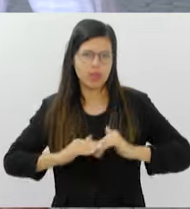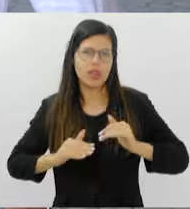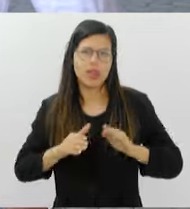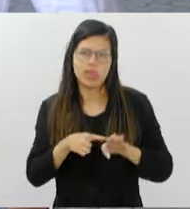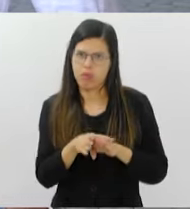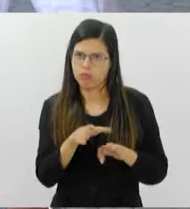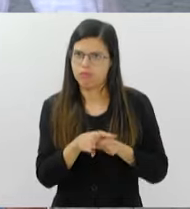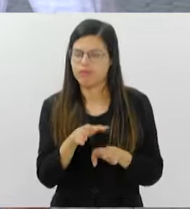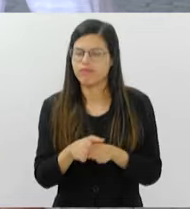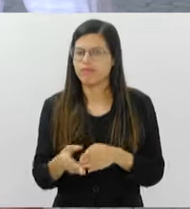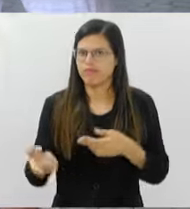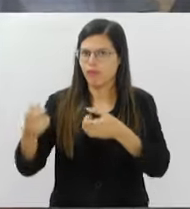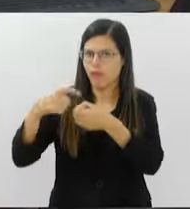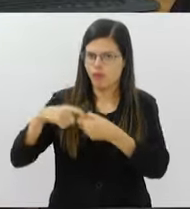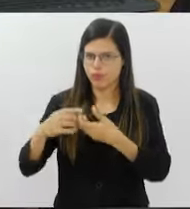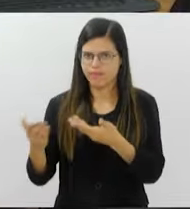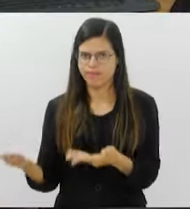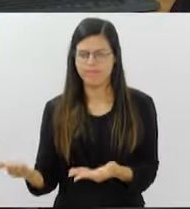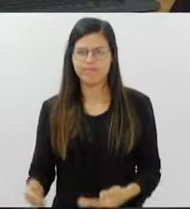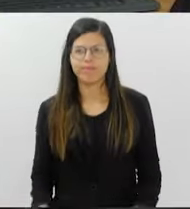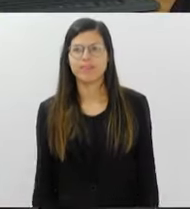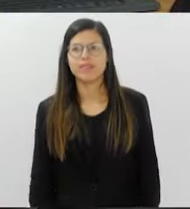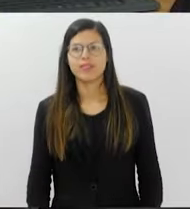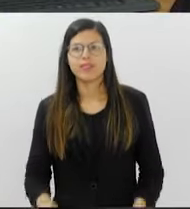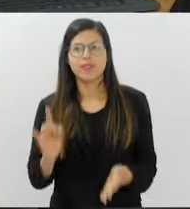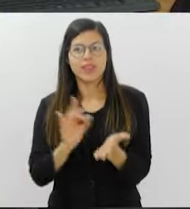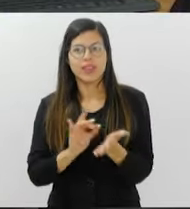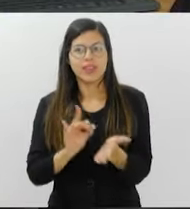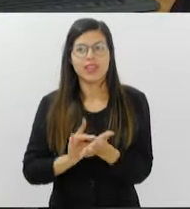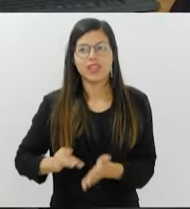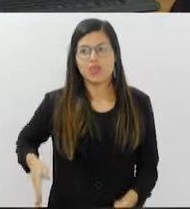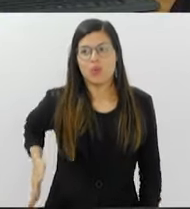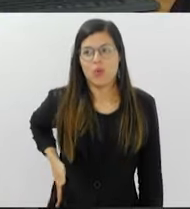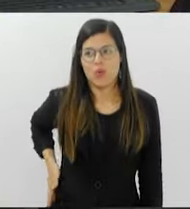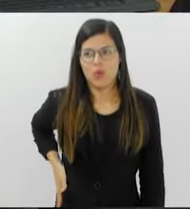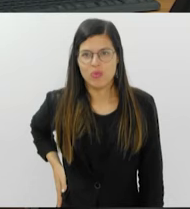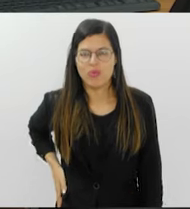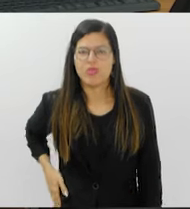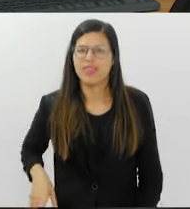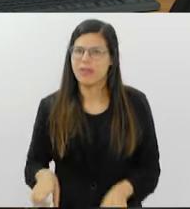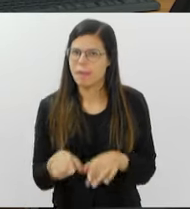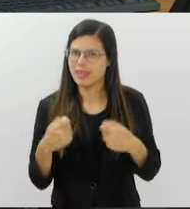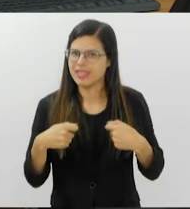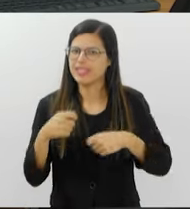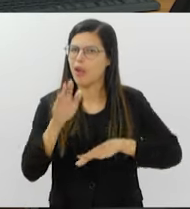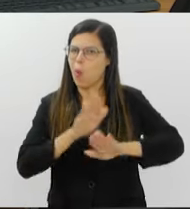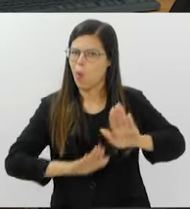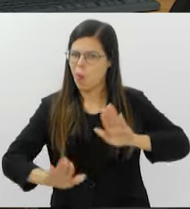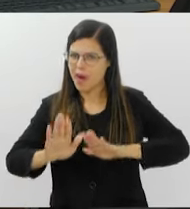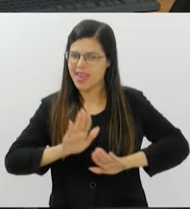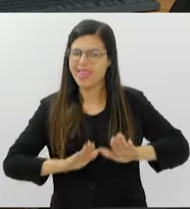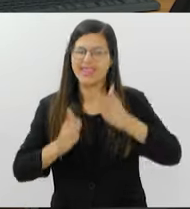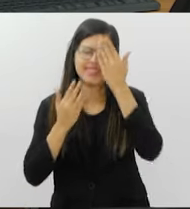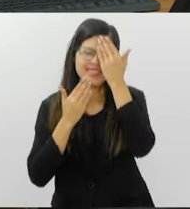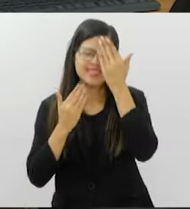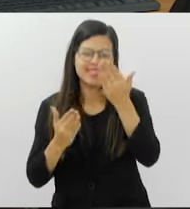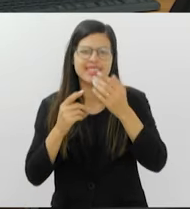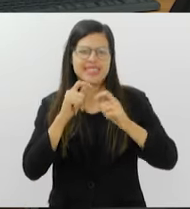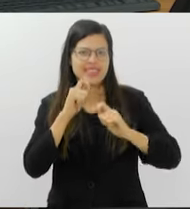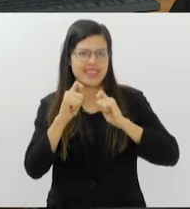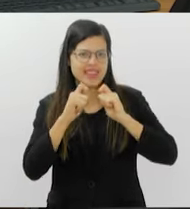indicado. Vicente, volto com você no estúdio. É verdade, PV. Com coluna e joelho, a gente tem que tomar muito cuidado. Agradece aí a entrevista do